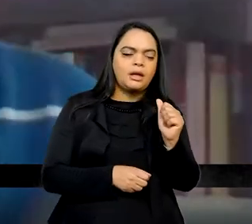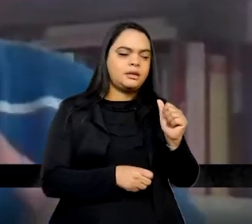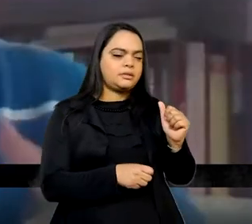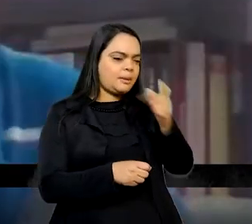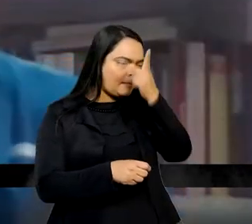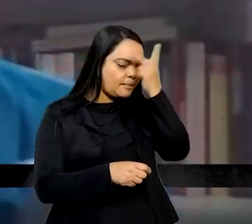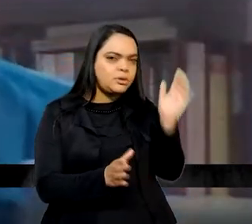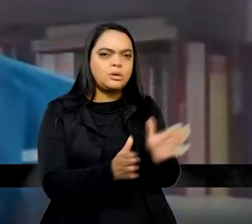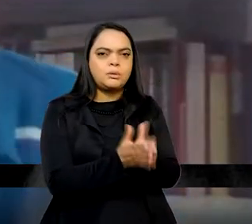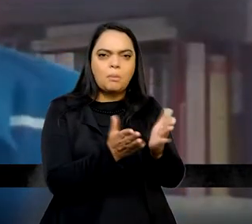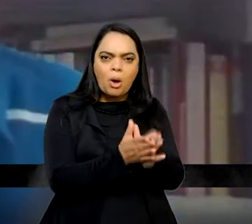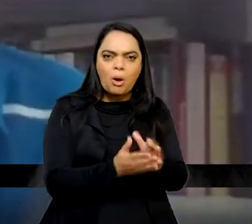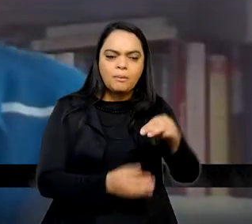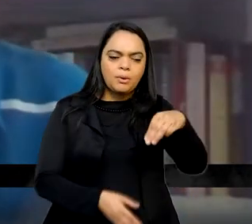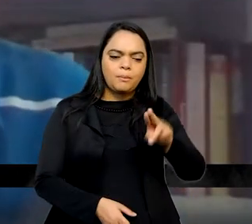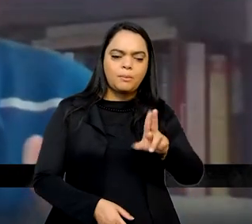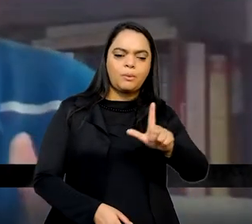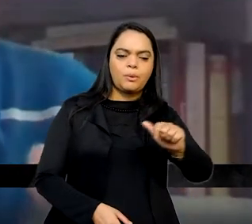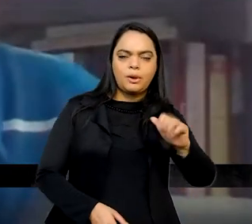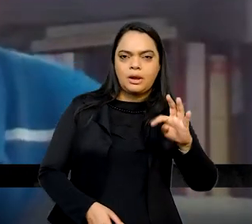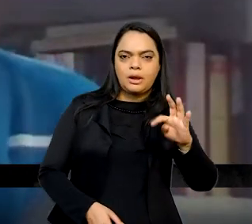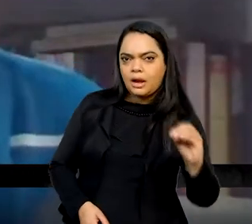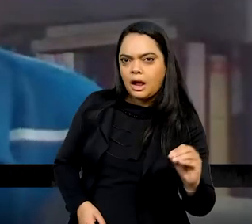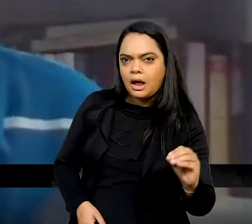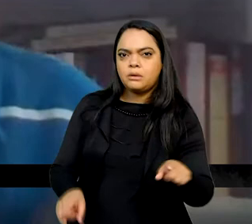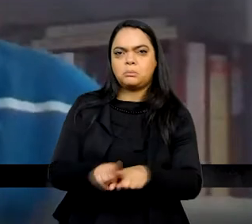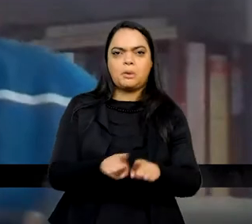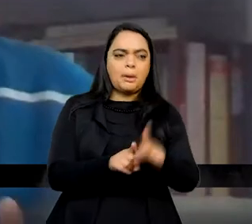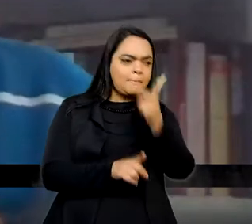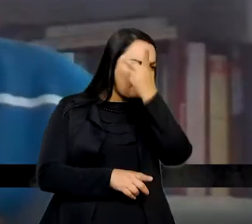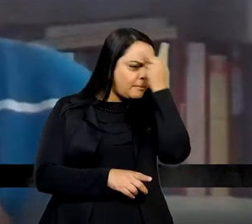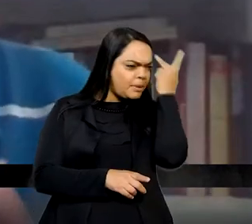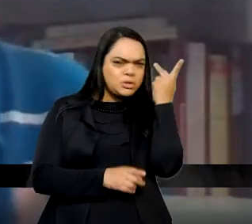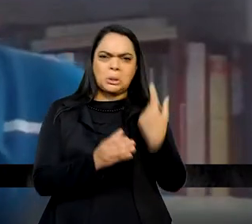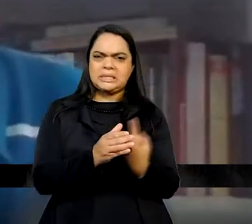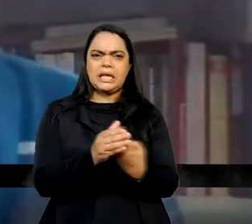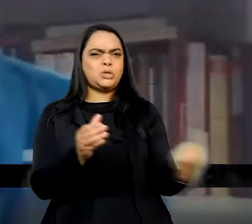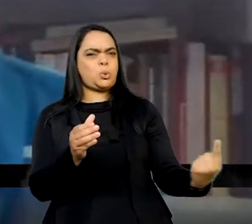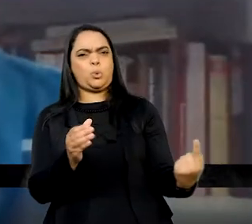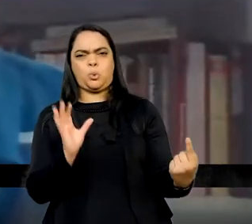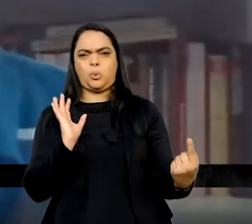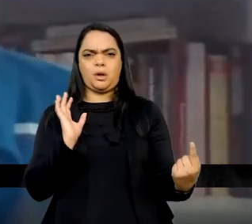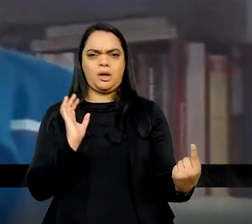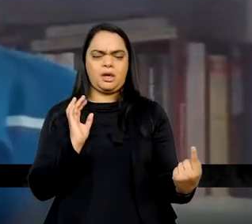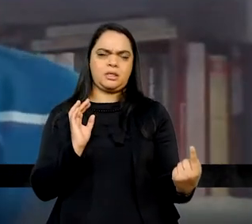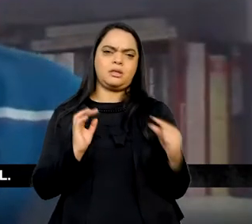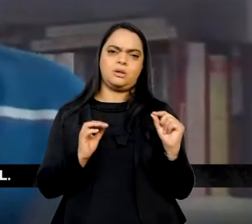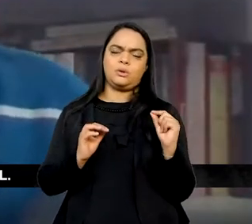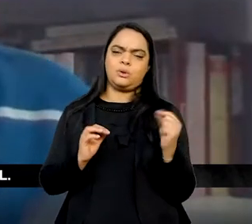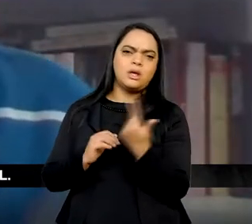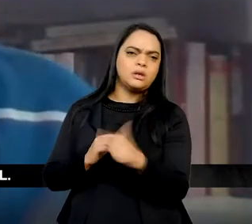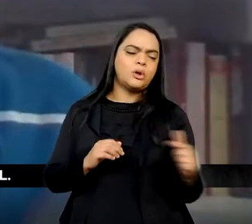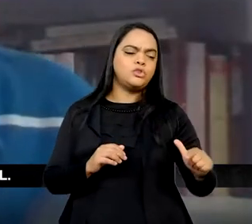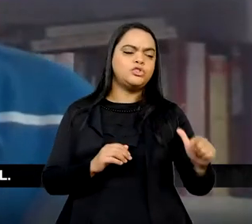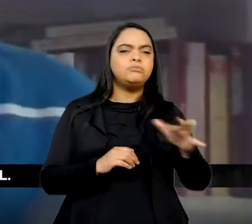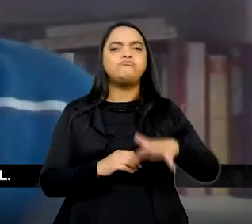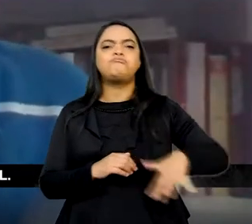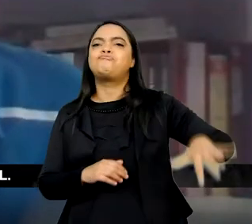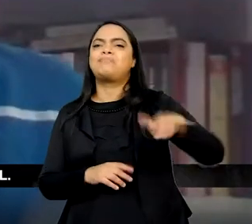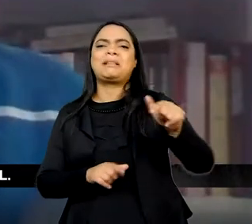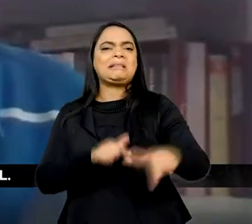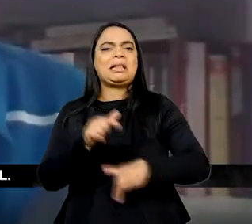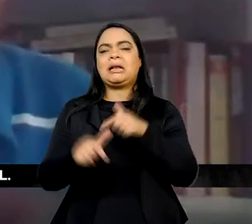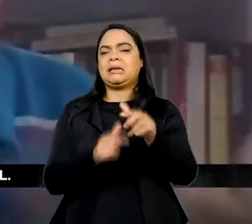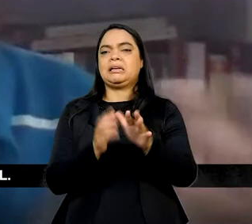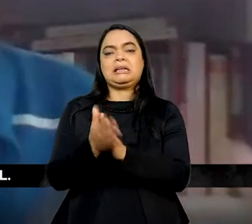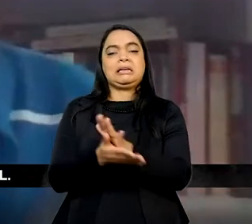mulatos, como diz a própria devassa, excluídos, que não tinham espaço na parte de trabalho, né?